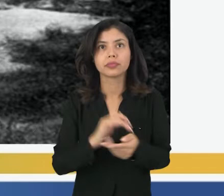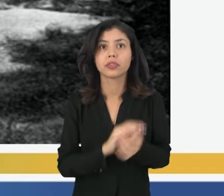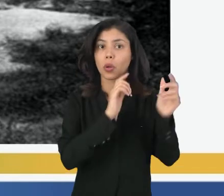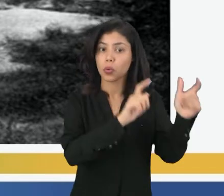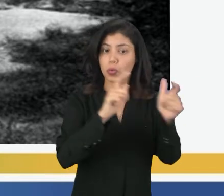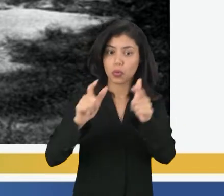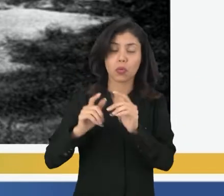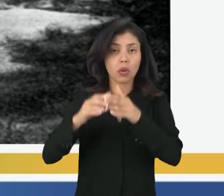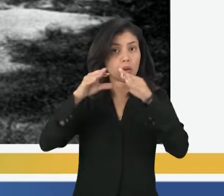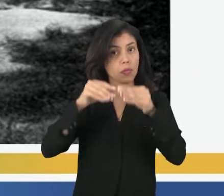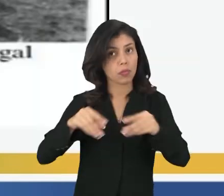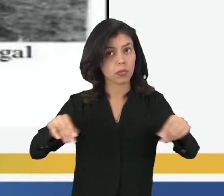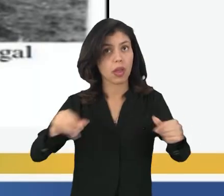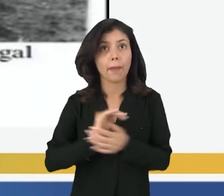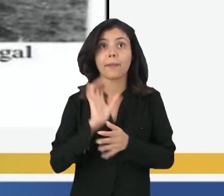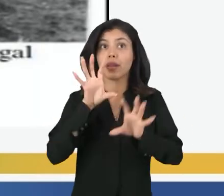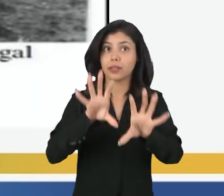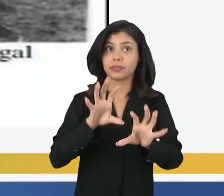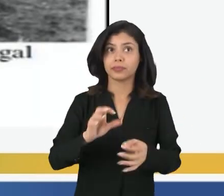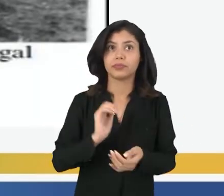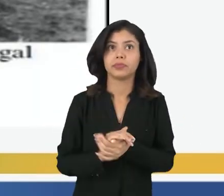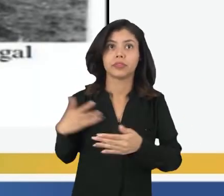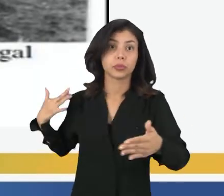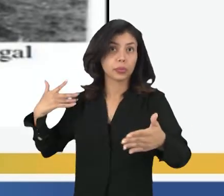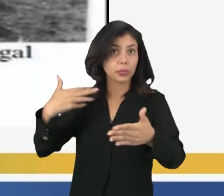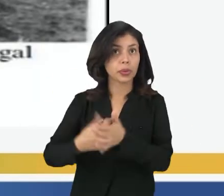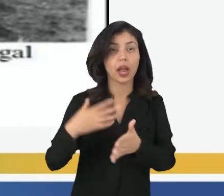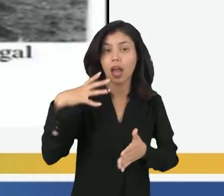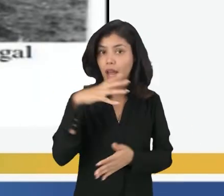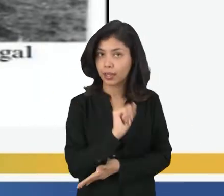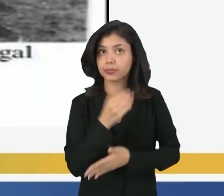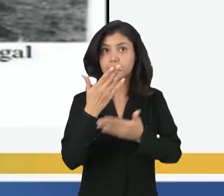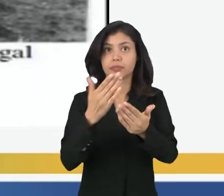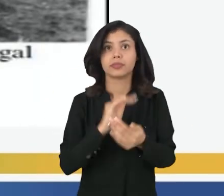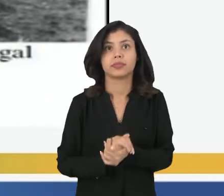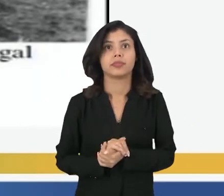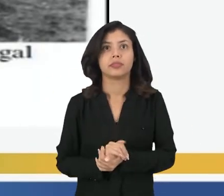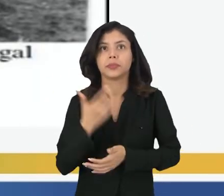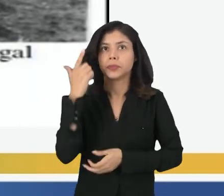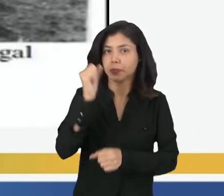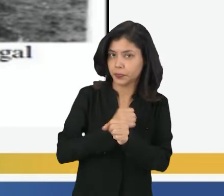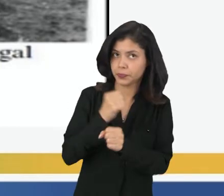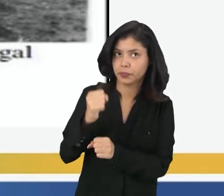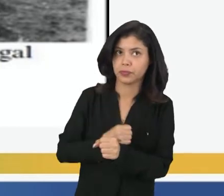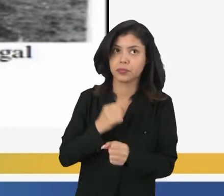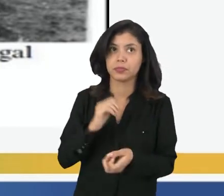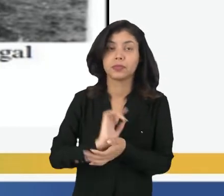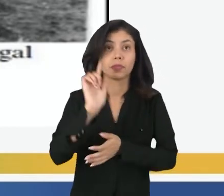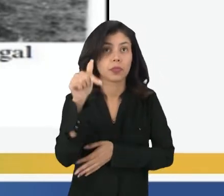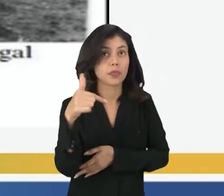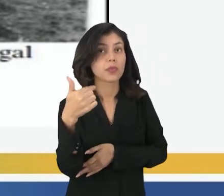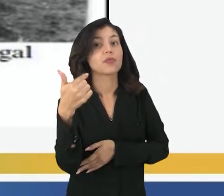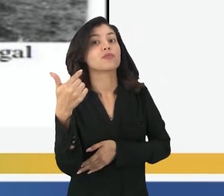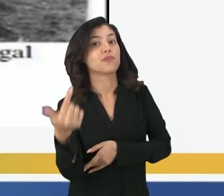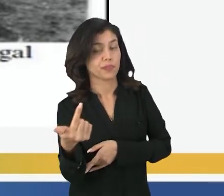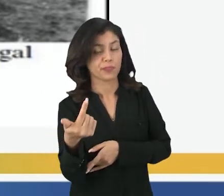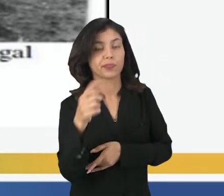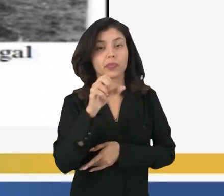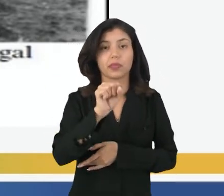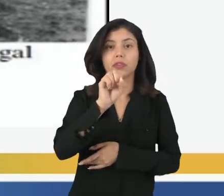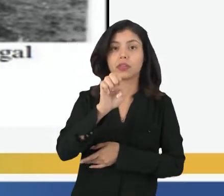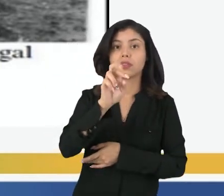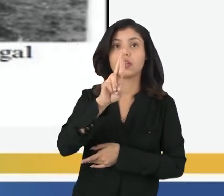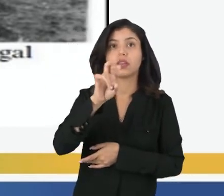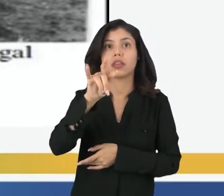habitar naquela terra, mas não ficou aí, avançou. E foi então que ele construiu um outro seringal,